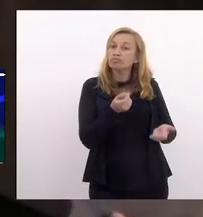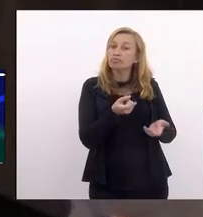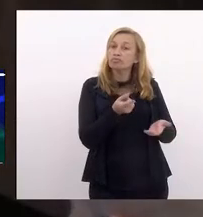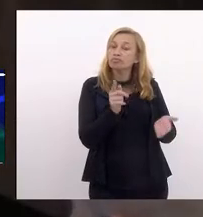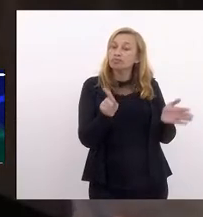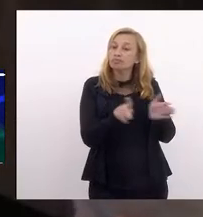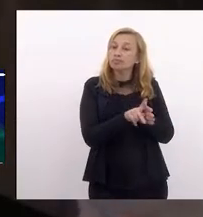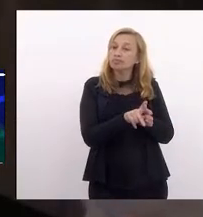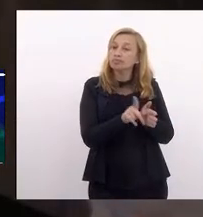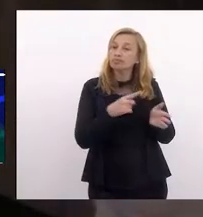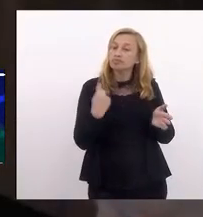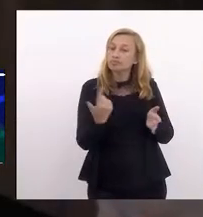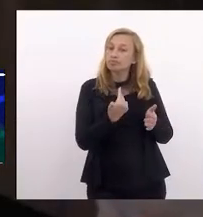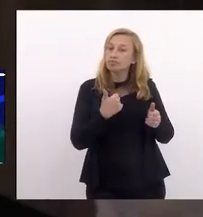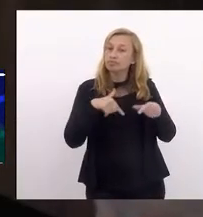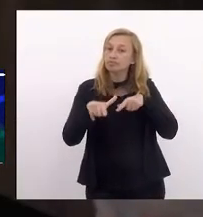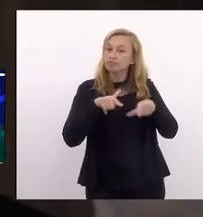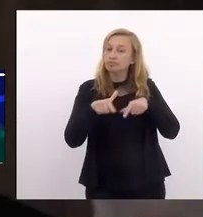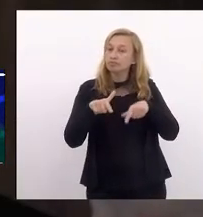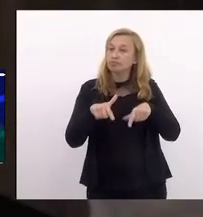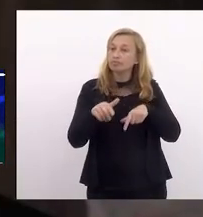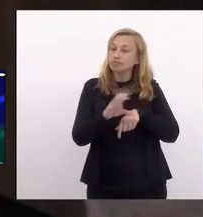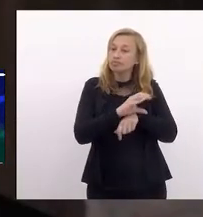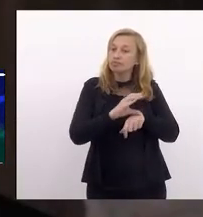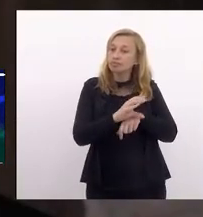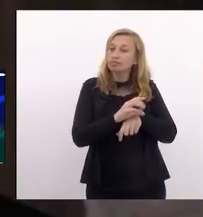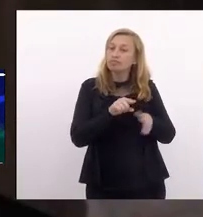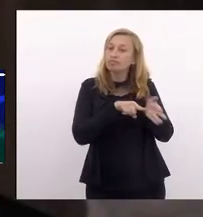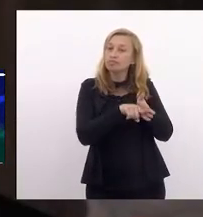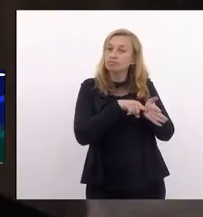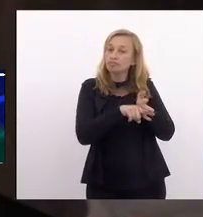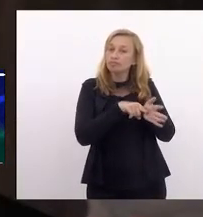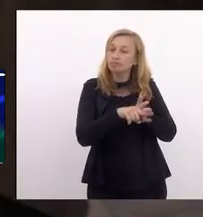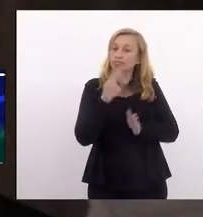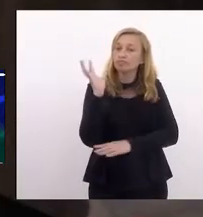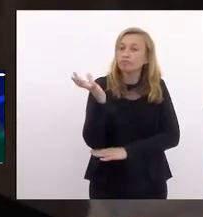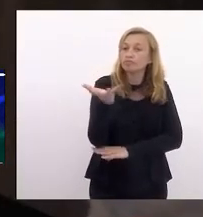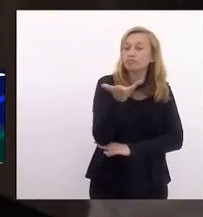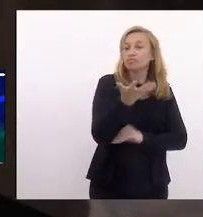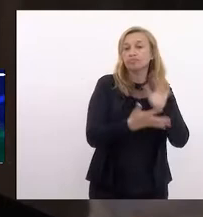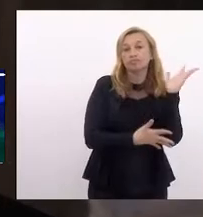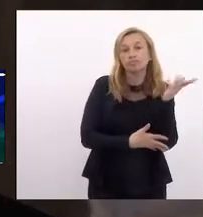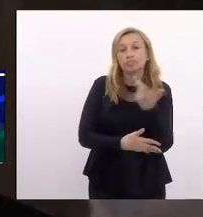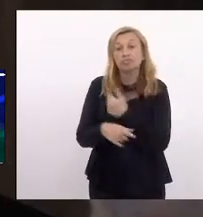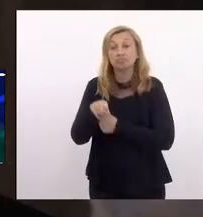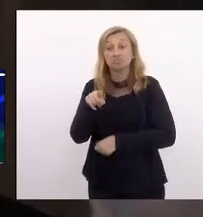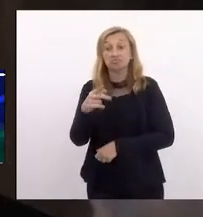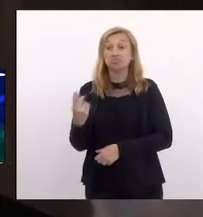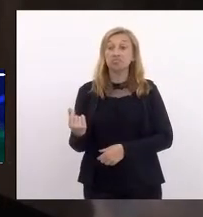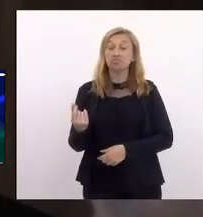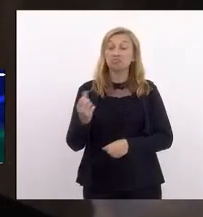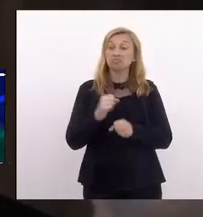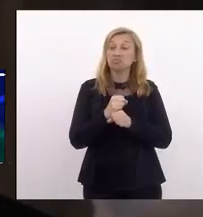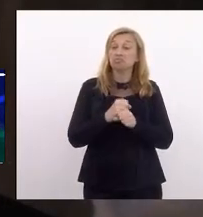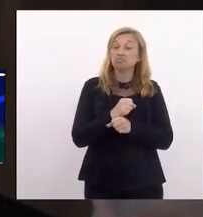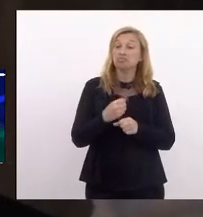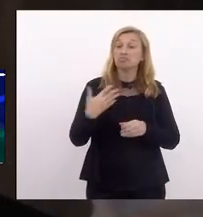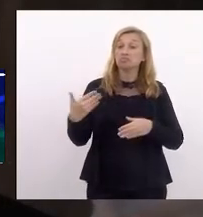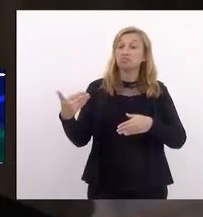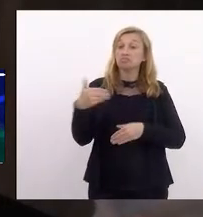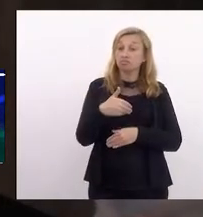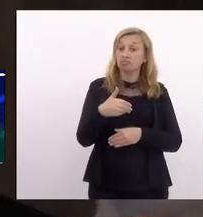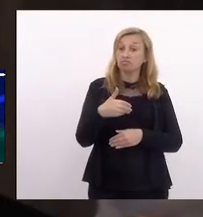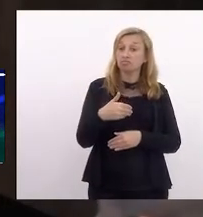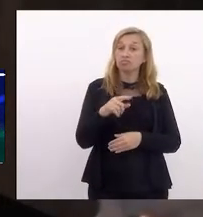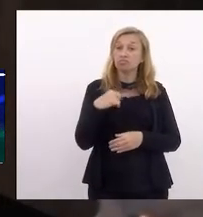por TV condicional ah e também a fiscalização ambiental e esses valores anuais chegaram